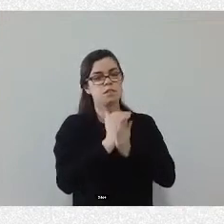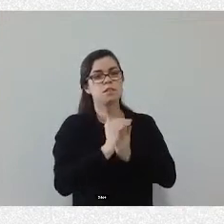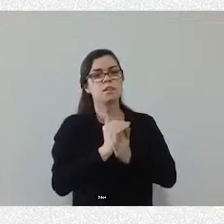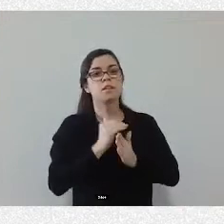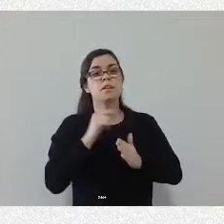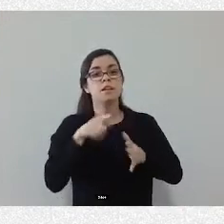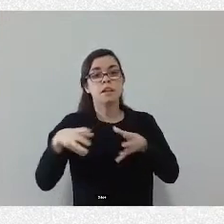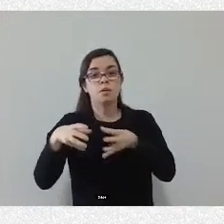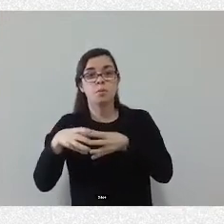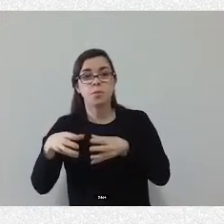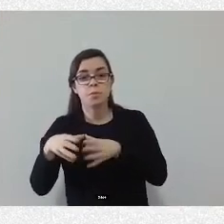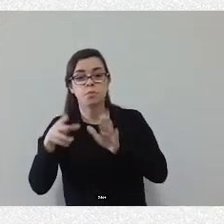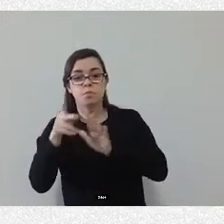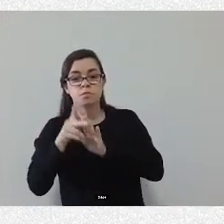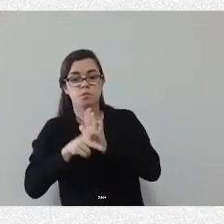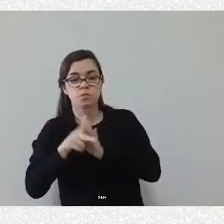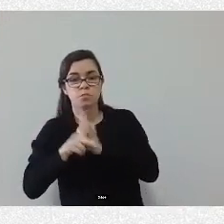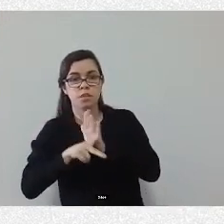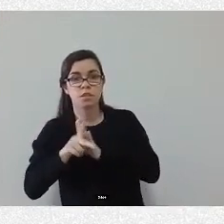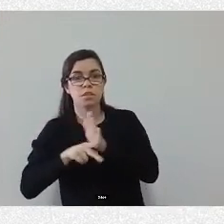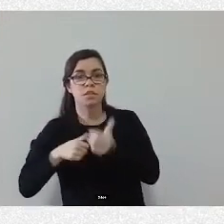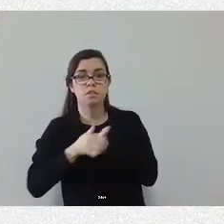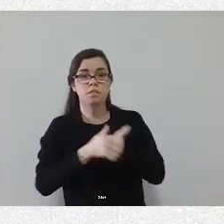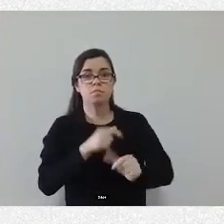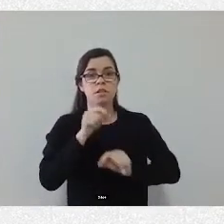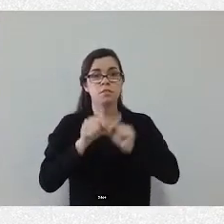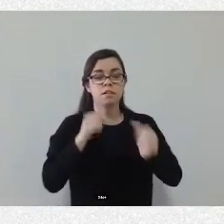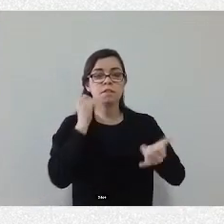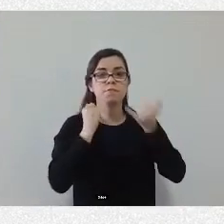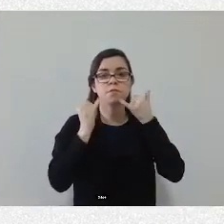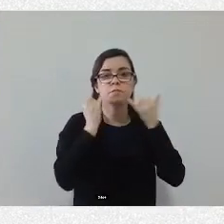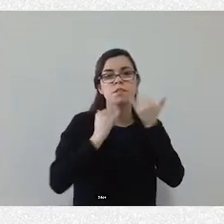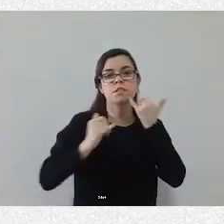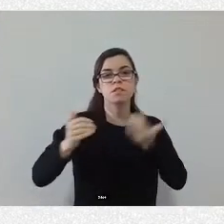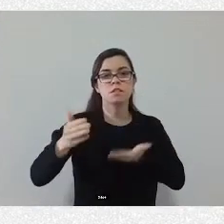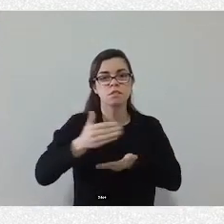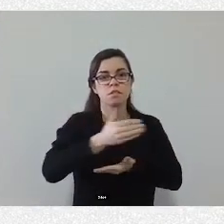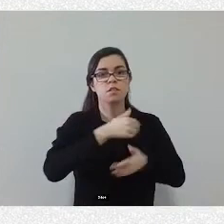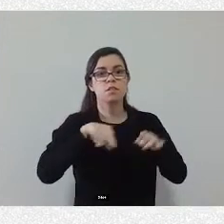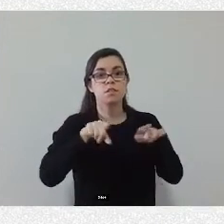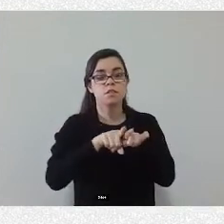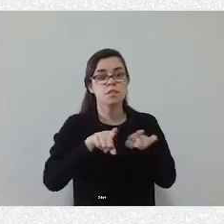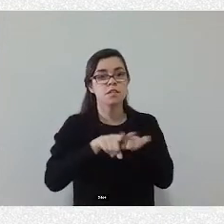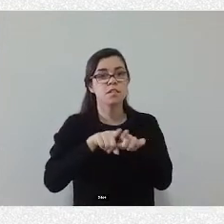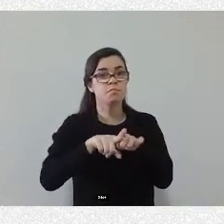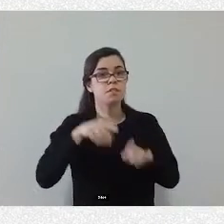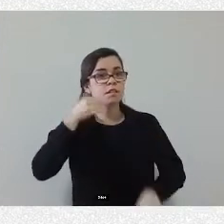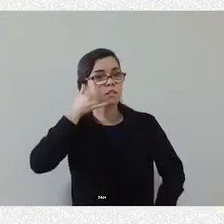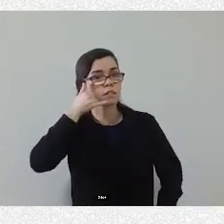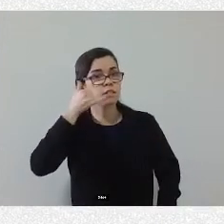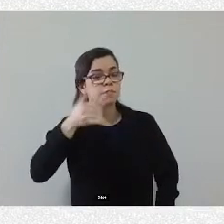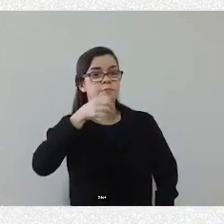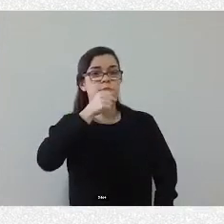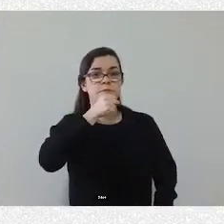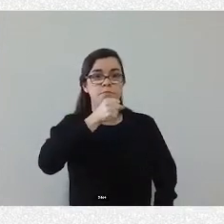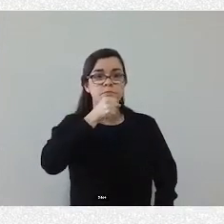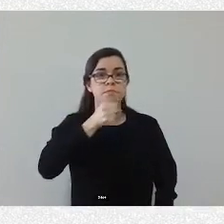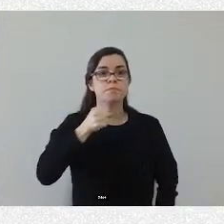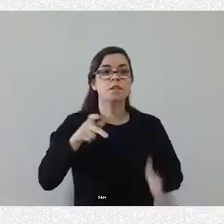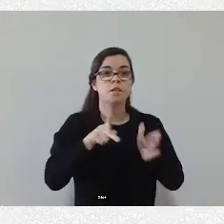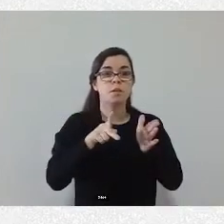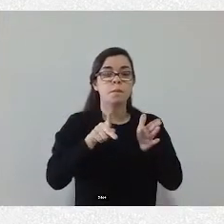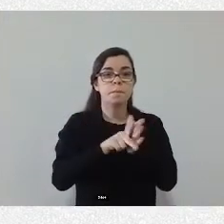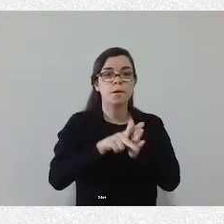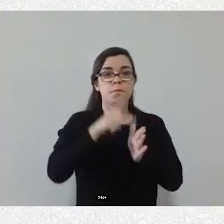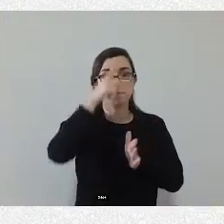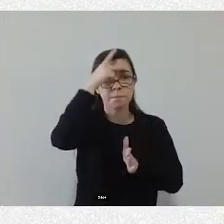desses pacientes, as informações que forem geradas, as entrevistas telefônicas que forem feitas para esses pacientes que tiveram